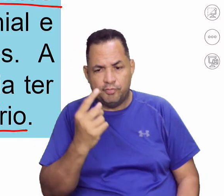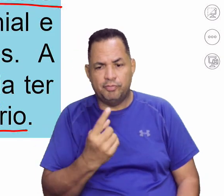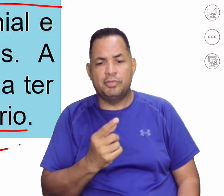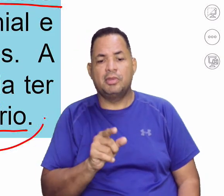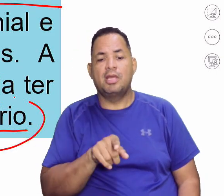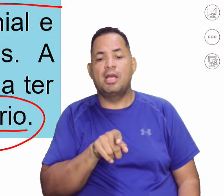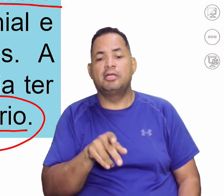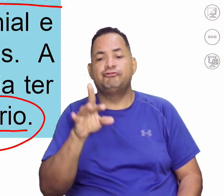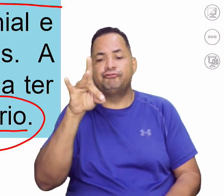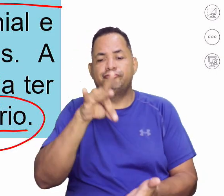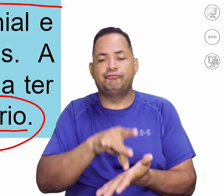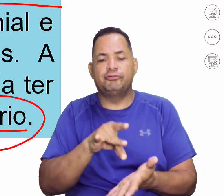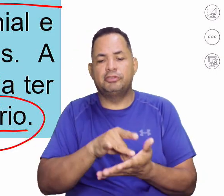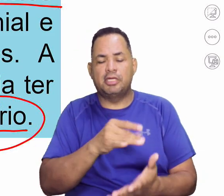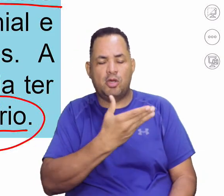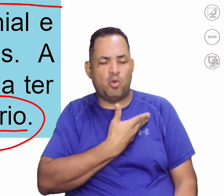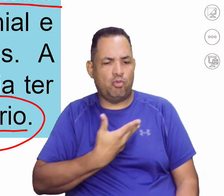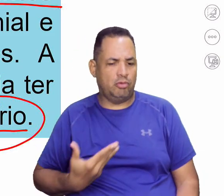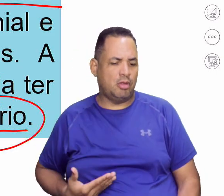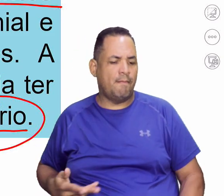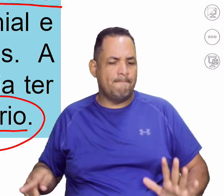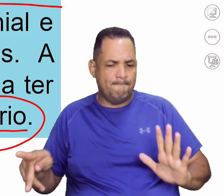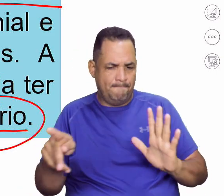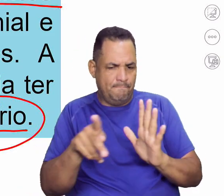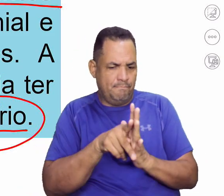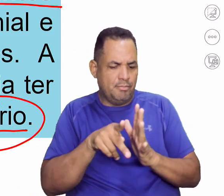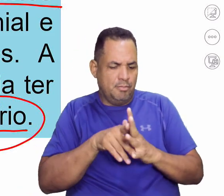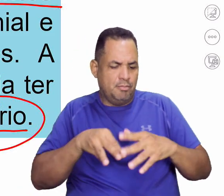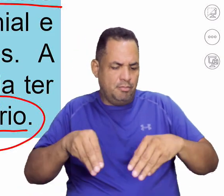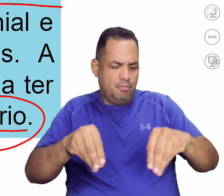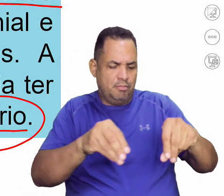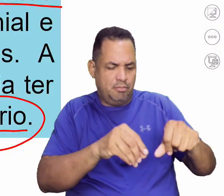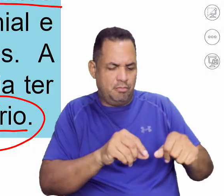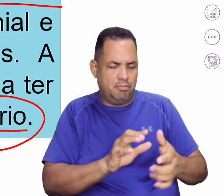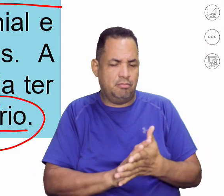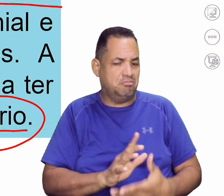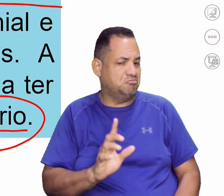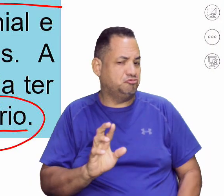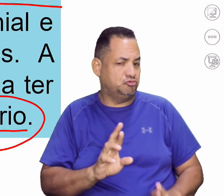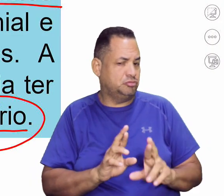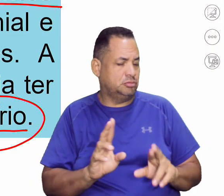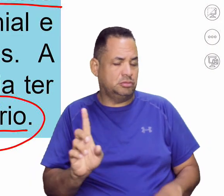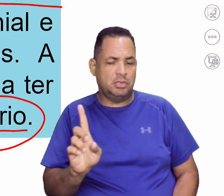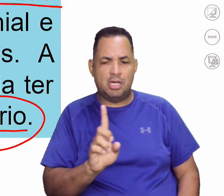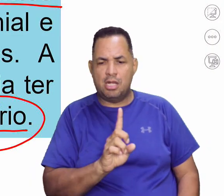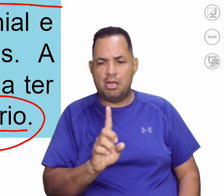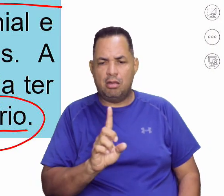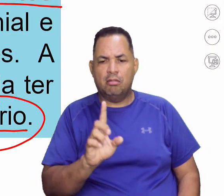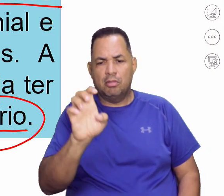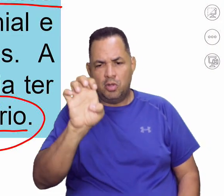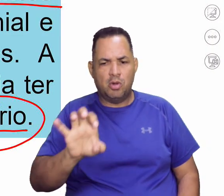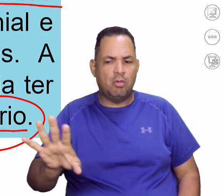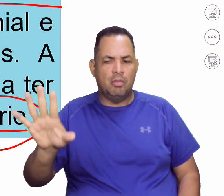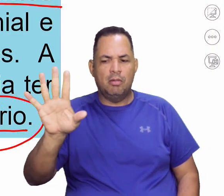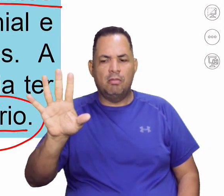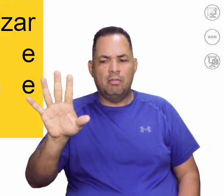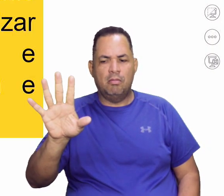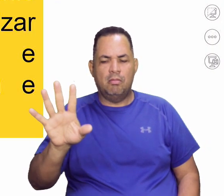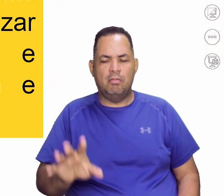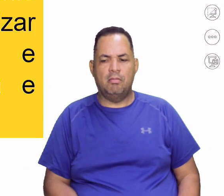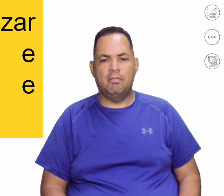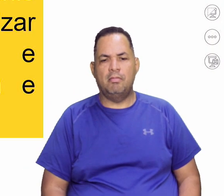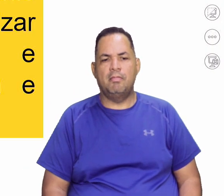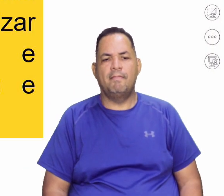quem deveriam governar o seu próprio território e não estrangeiros e não europeus.